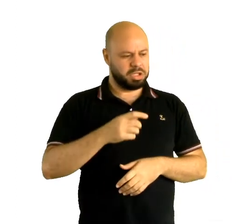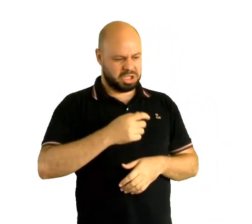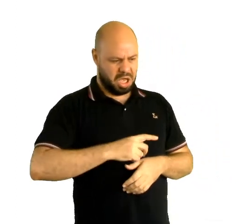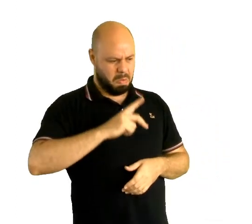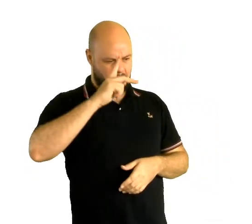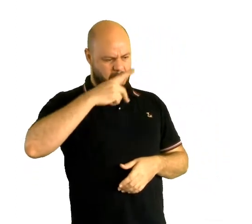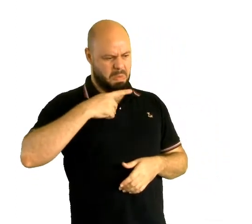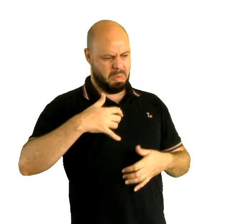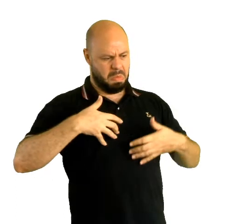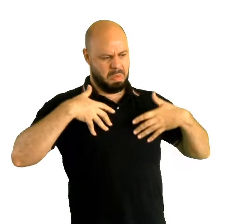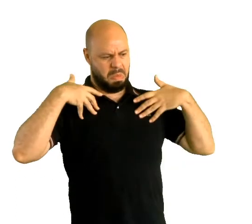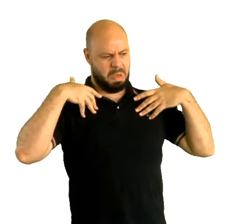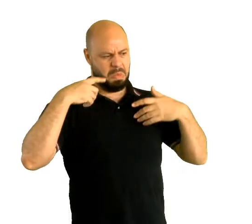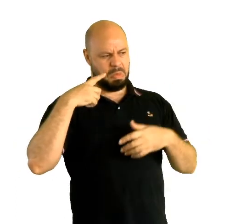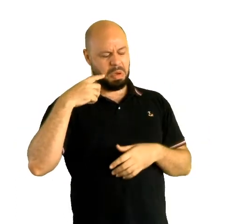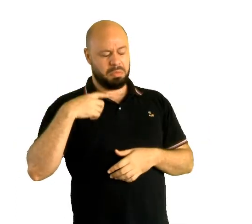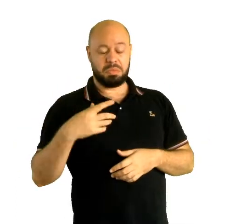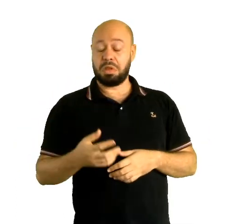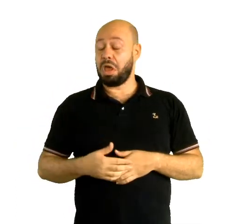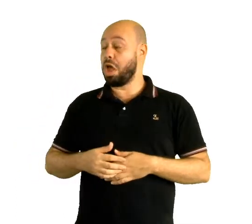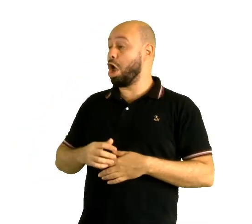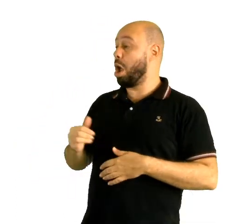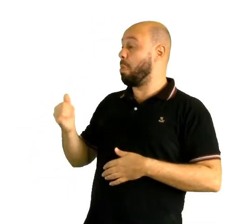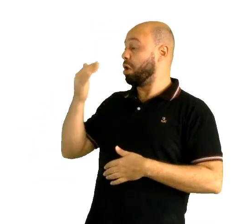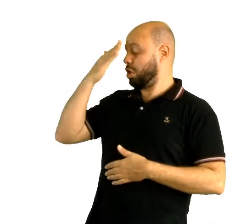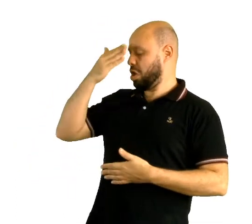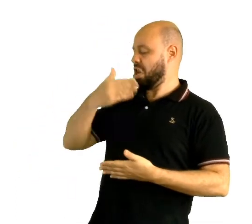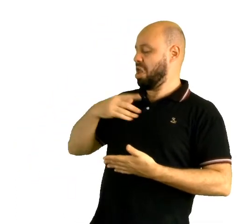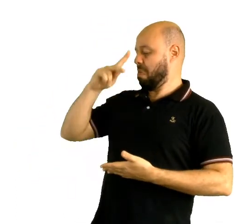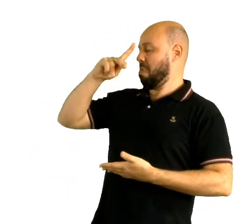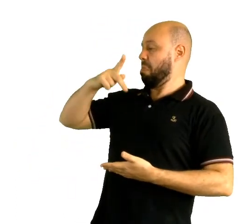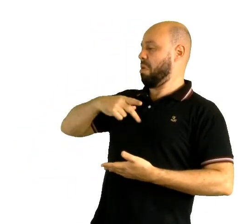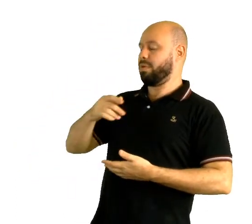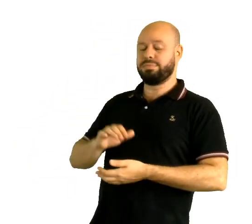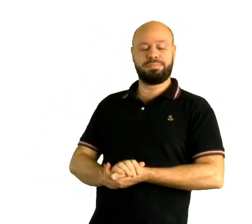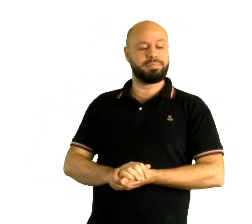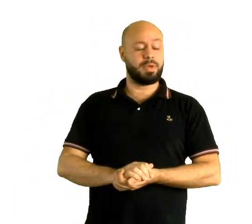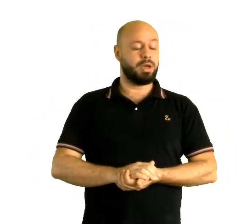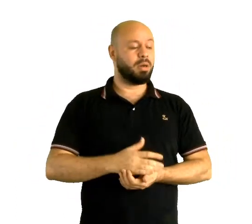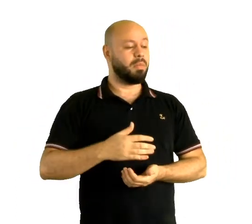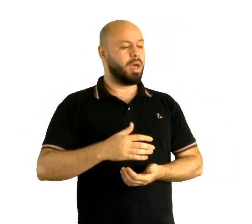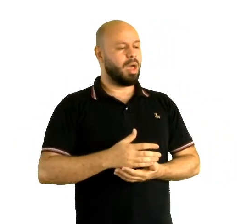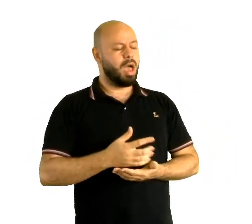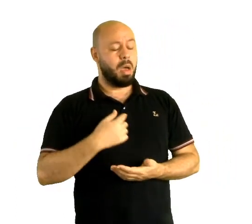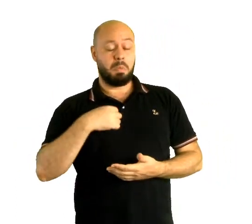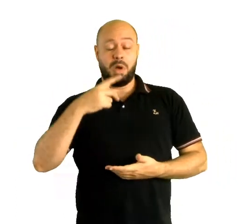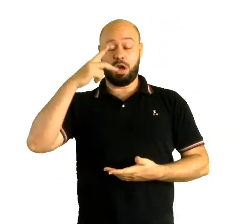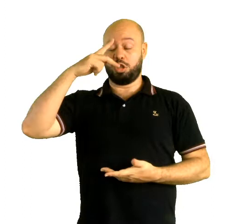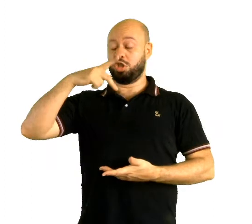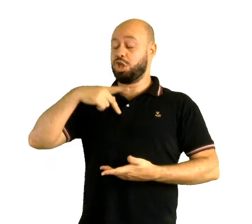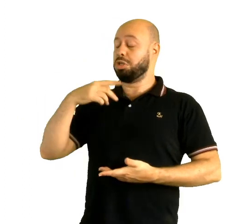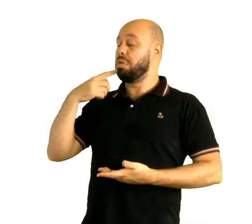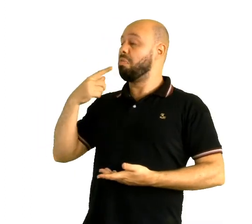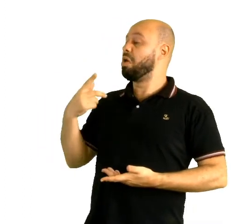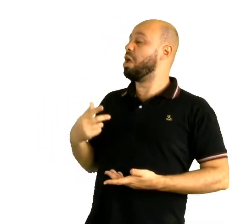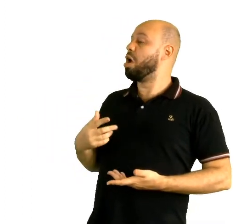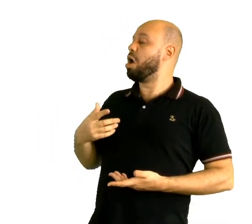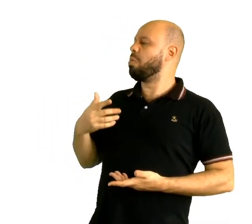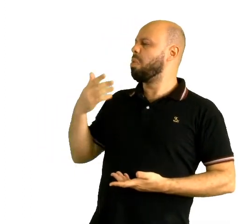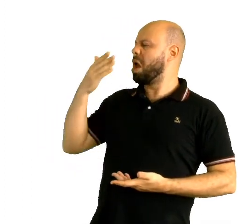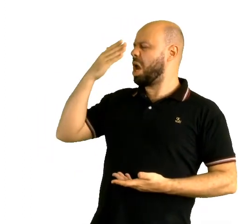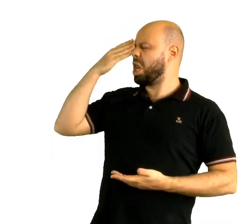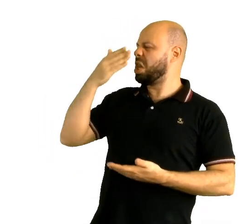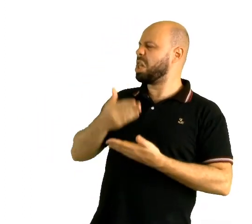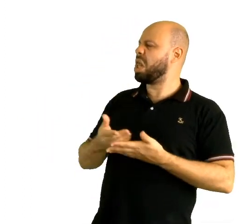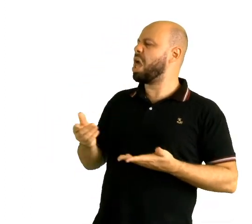e importante é acreditar em si mesmo. No meu caso, o essencial foi não acreditarem em